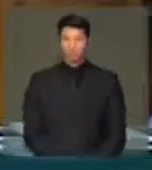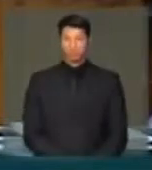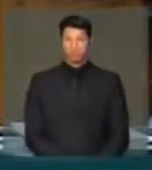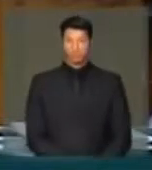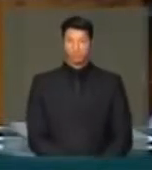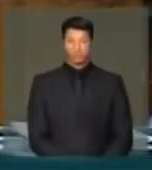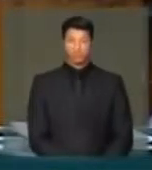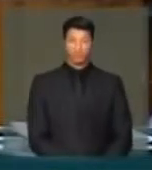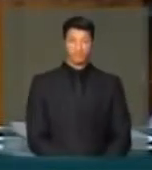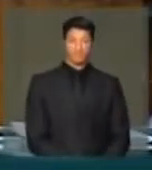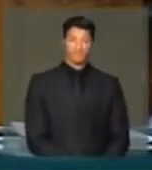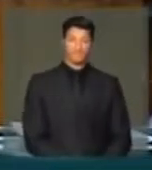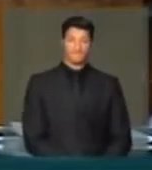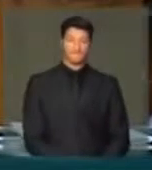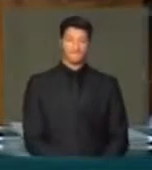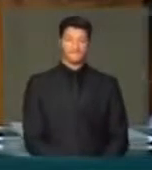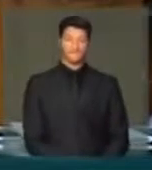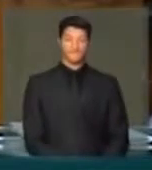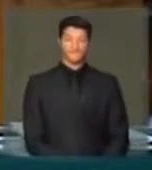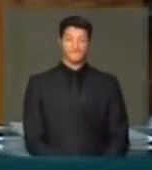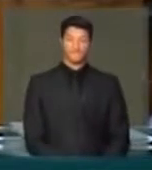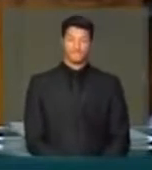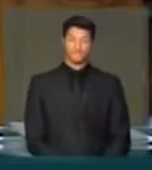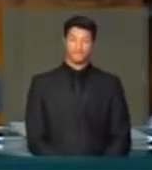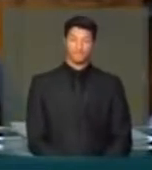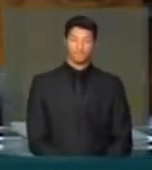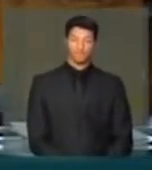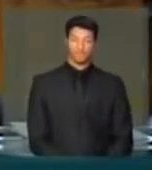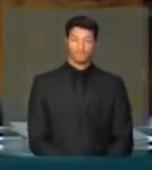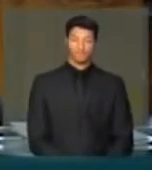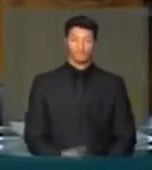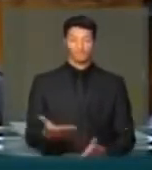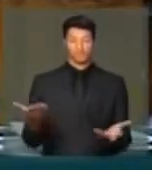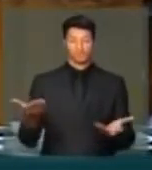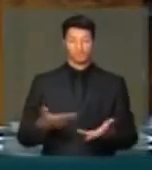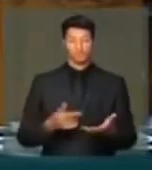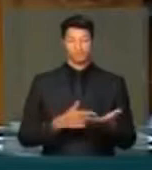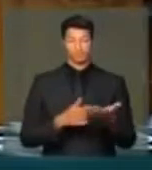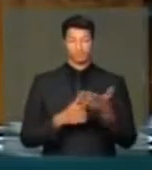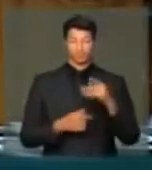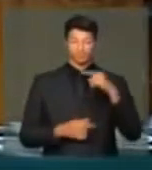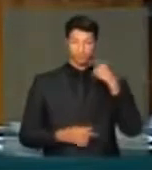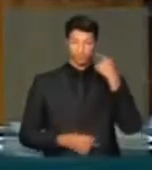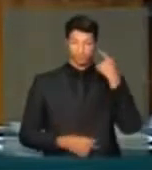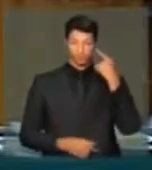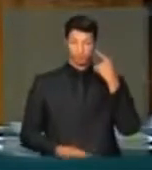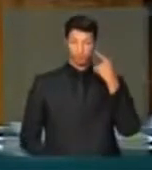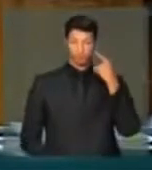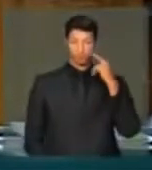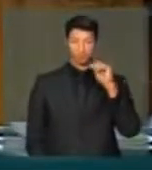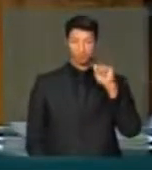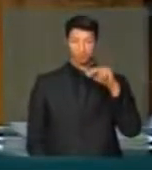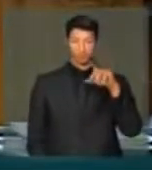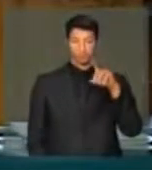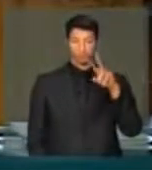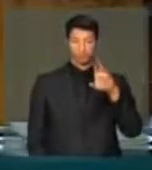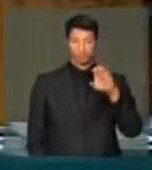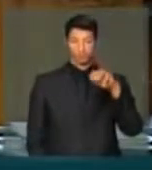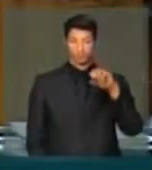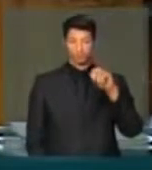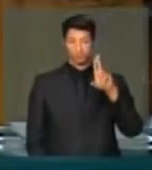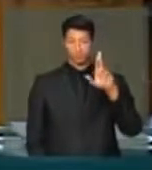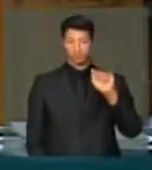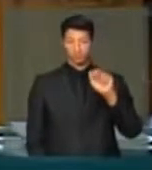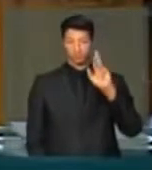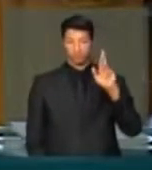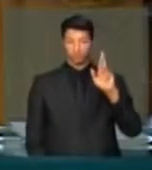Obrigado, deputado Heráclito Forte, do PSB do Piauí. Eu passo a palavra agora para o deputado André Moura, líder